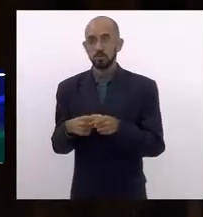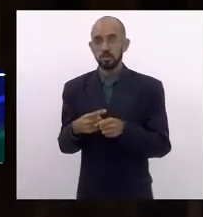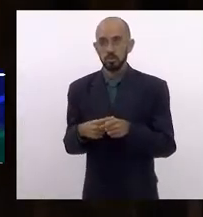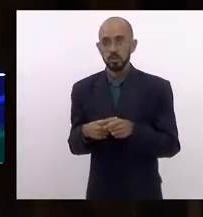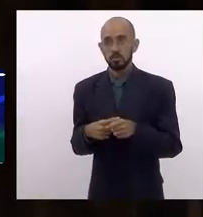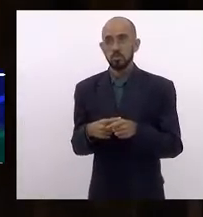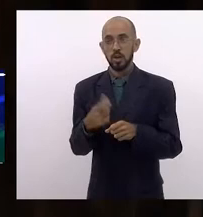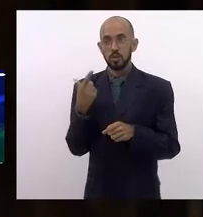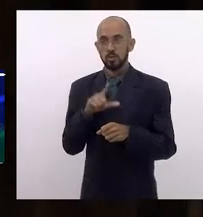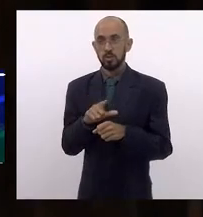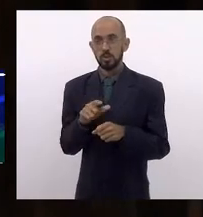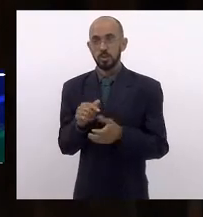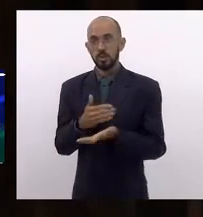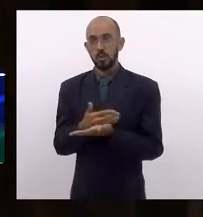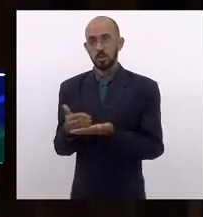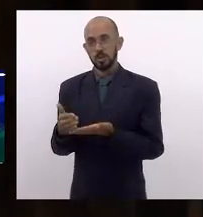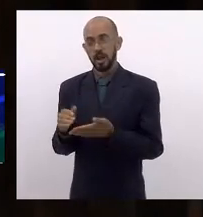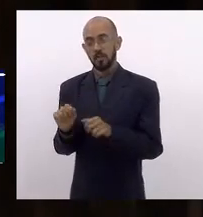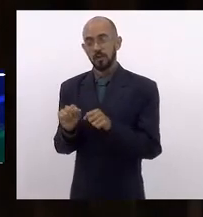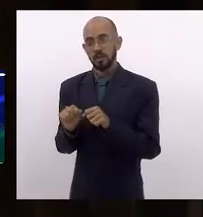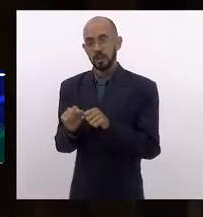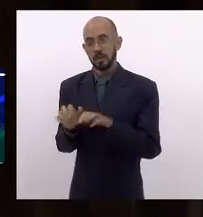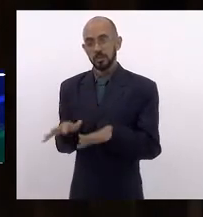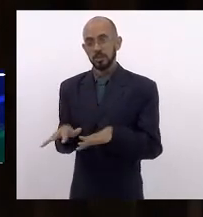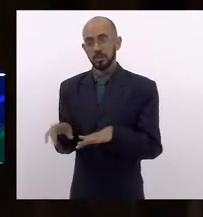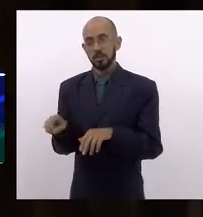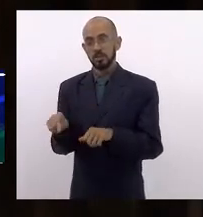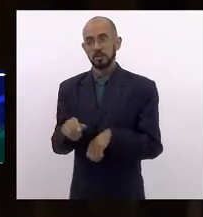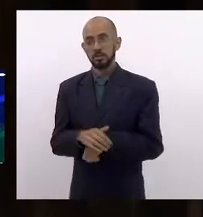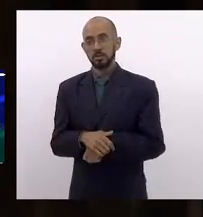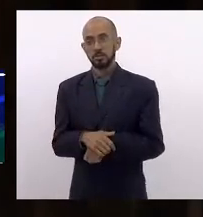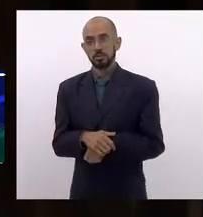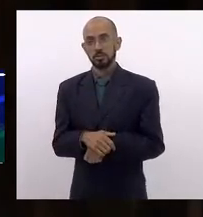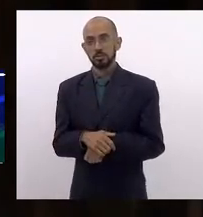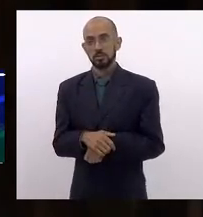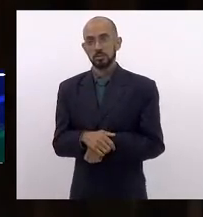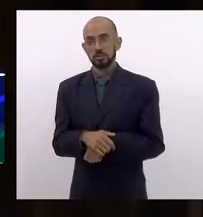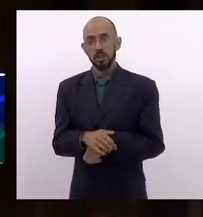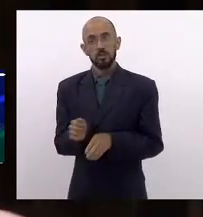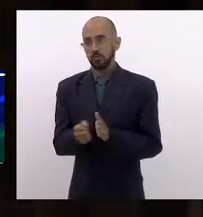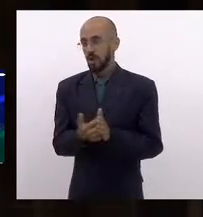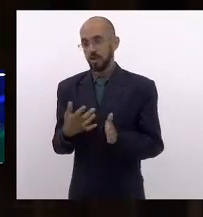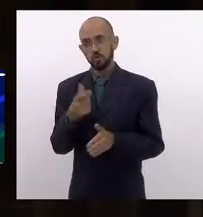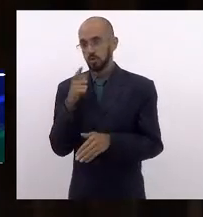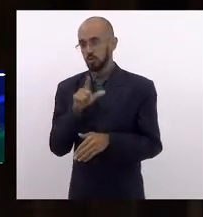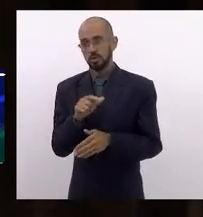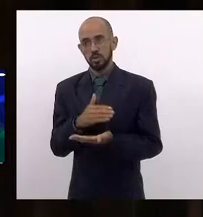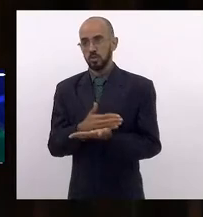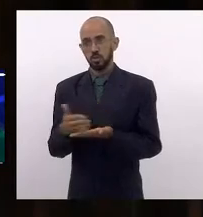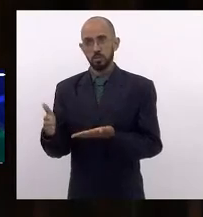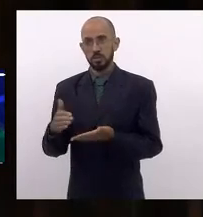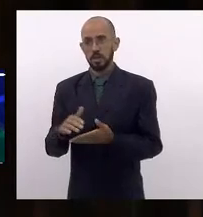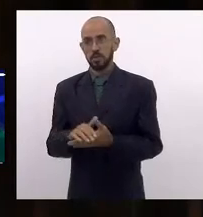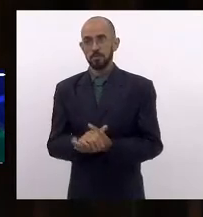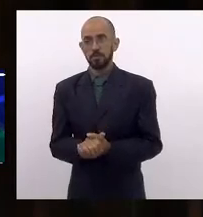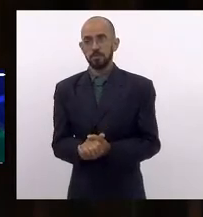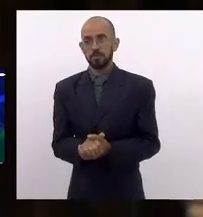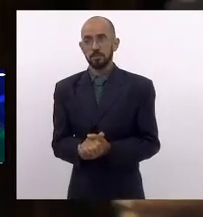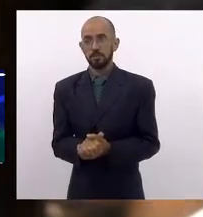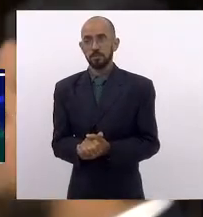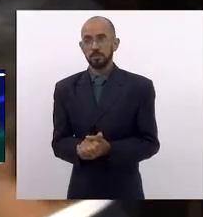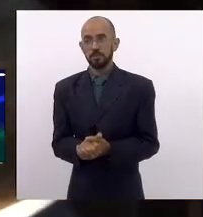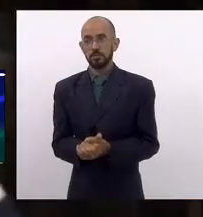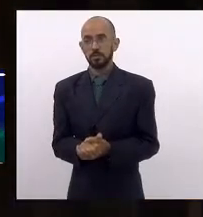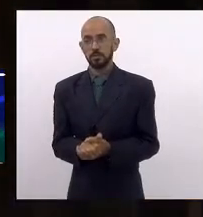para poder começar a fazer isso vários não começaram Então eu queria dizer o seguinte